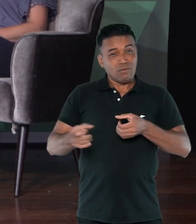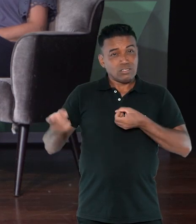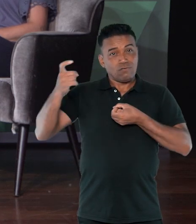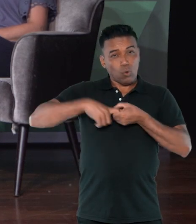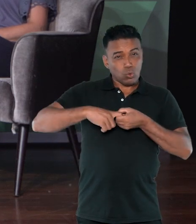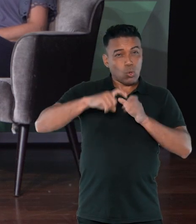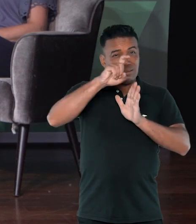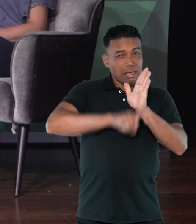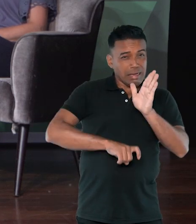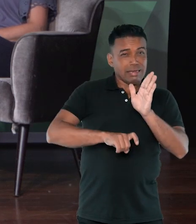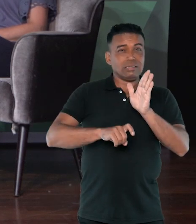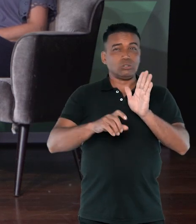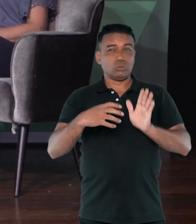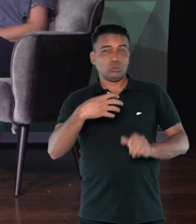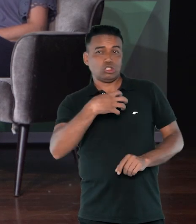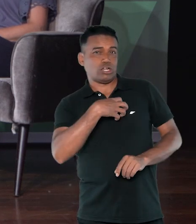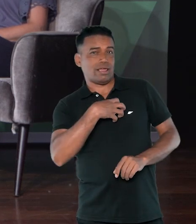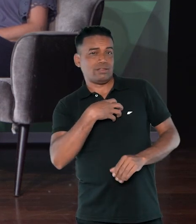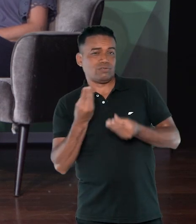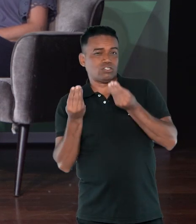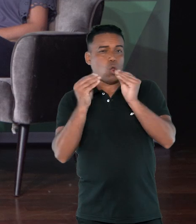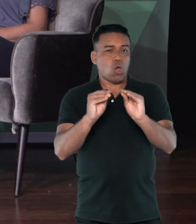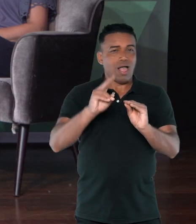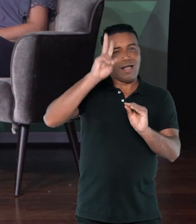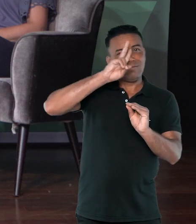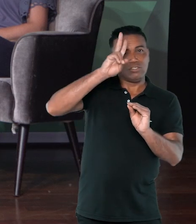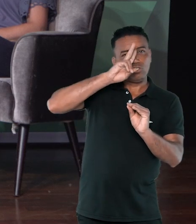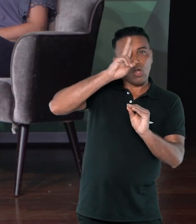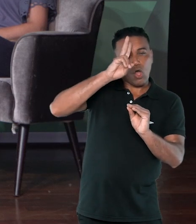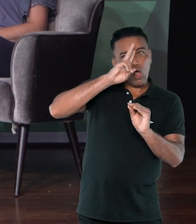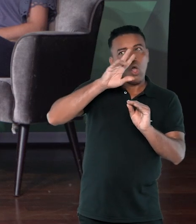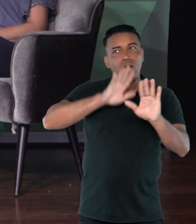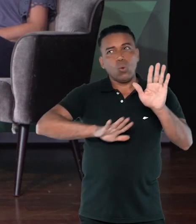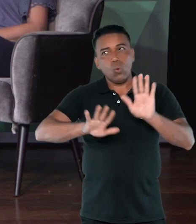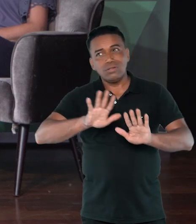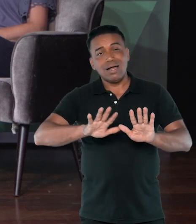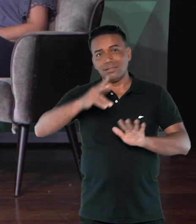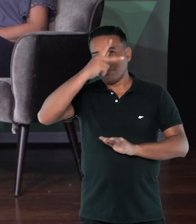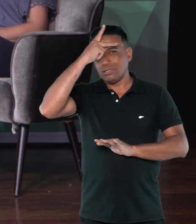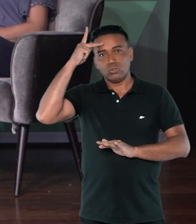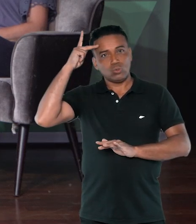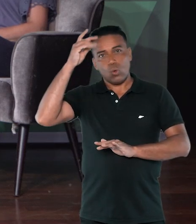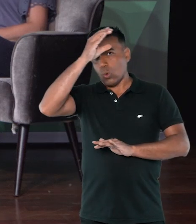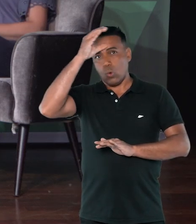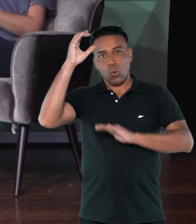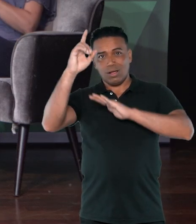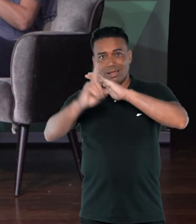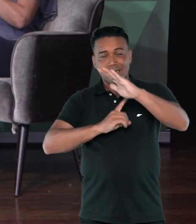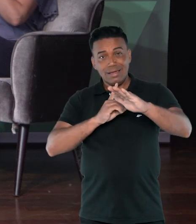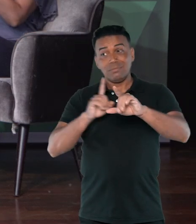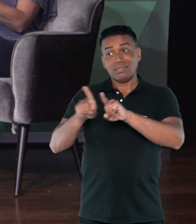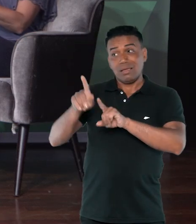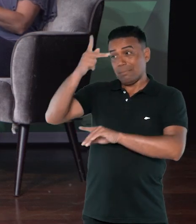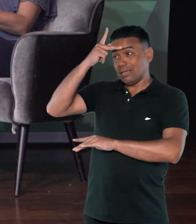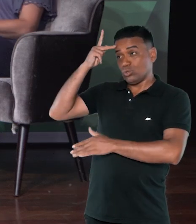se identificar ali, ou ter aquela história como um alento ou como uma perspectiva. Você fala assim,